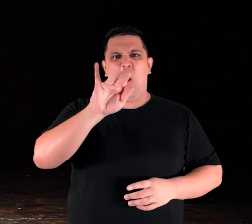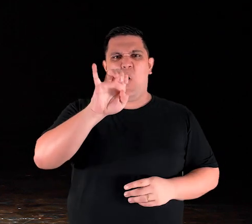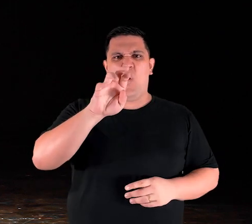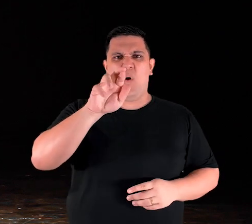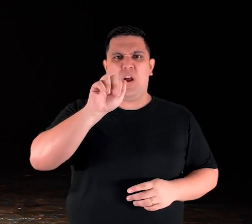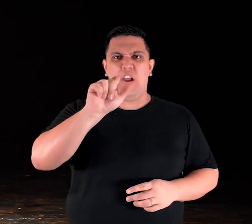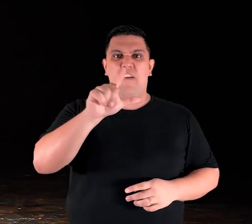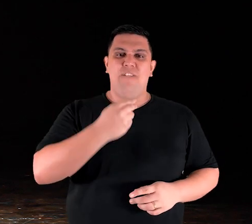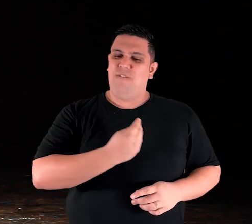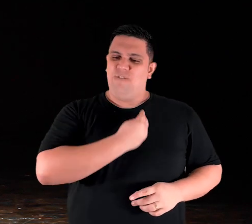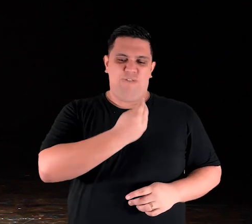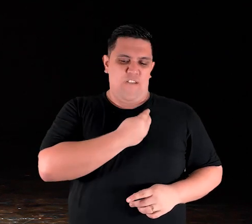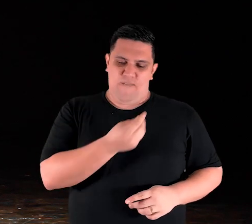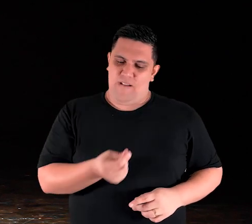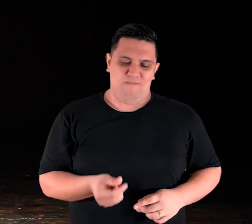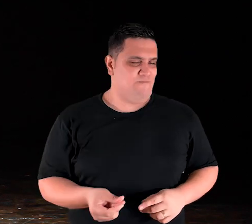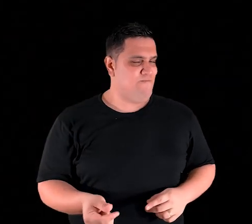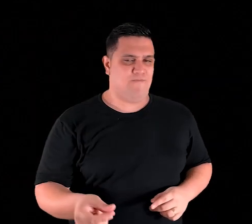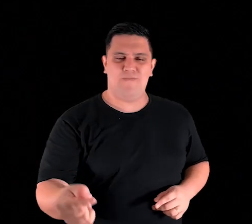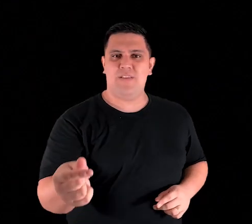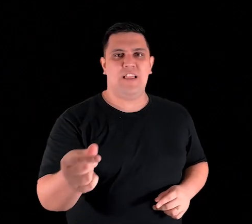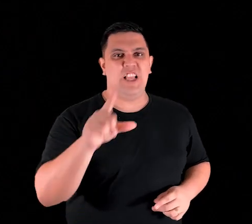vive toda a eternidade.